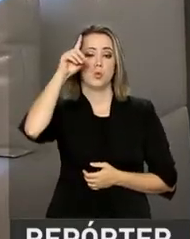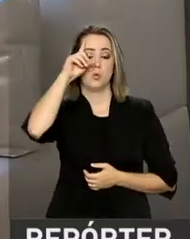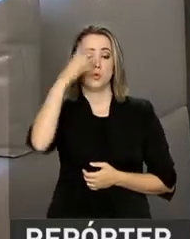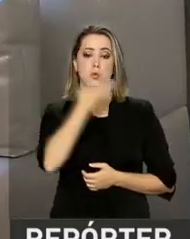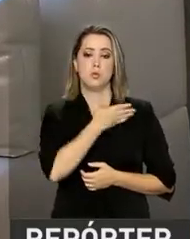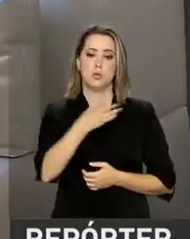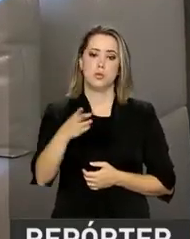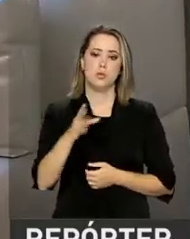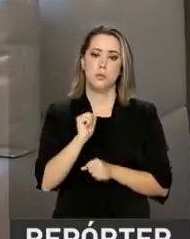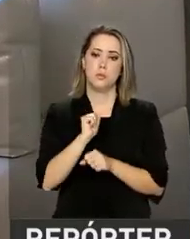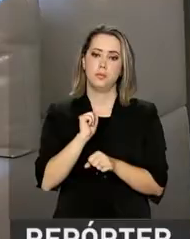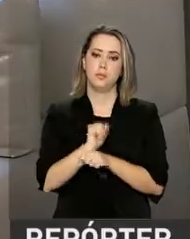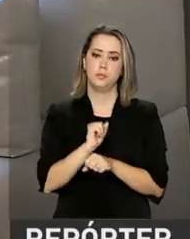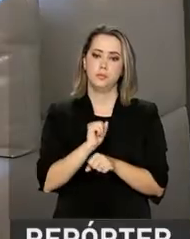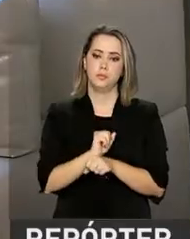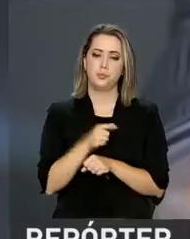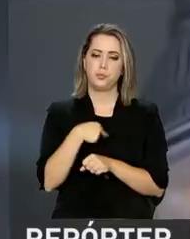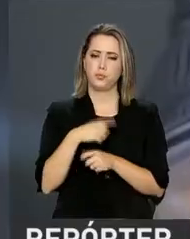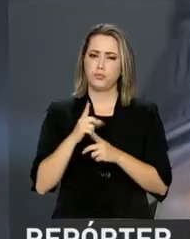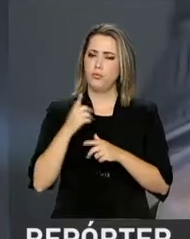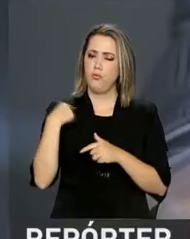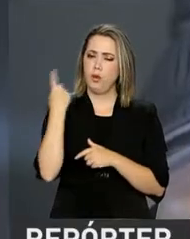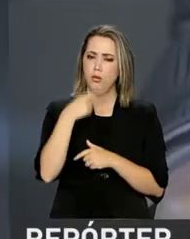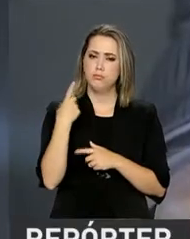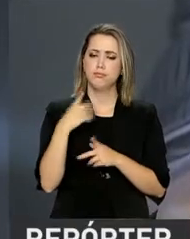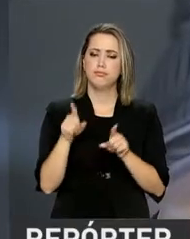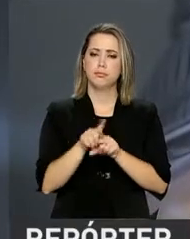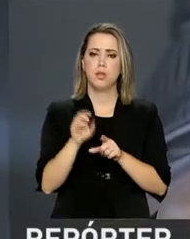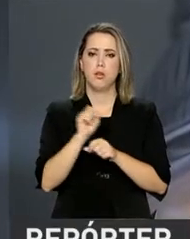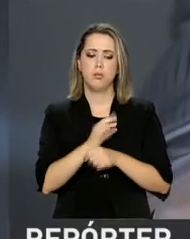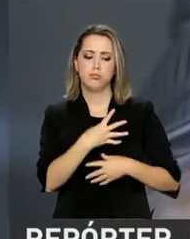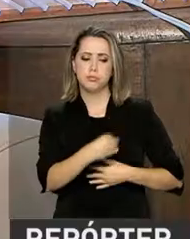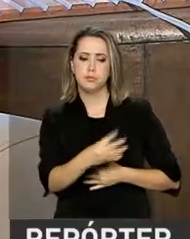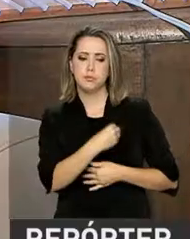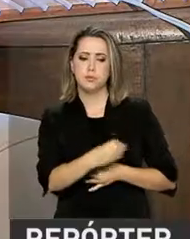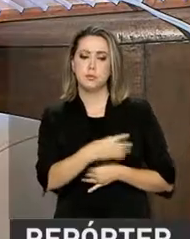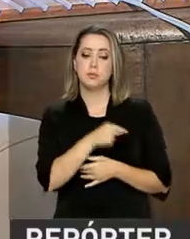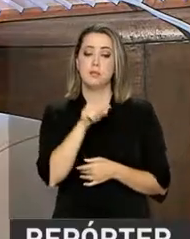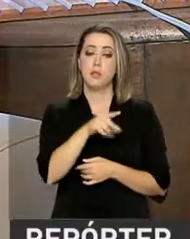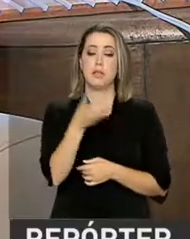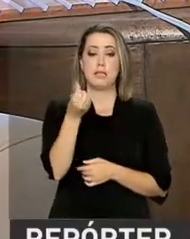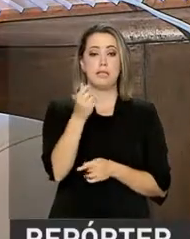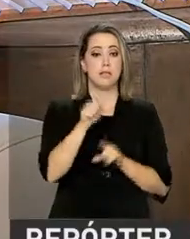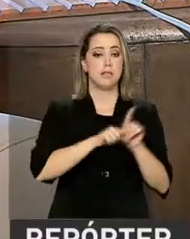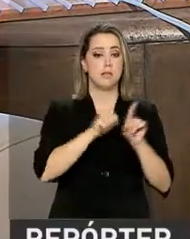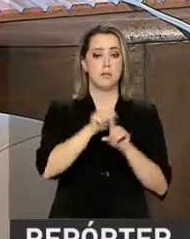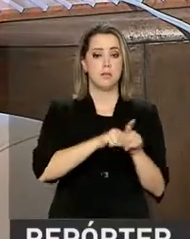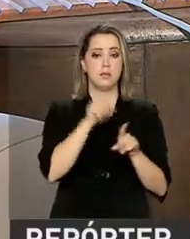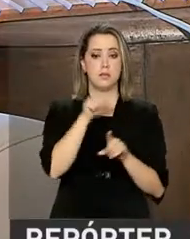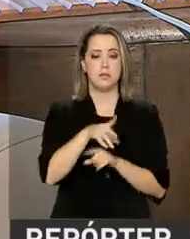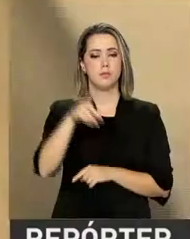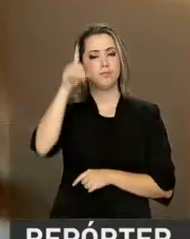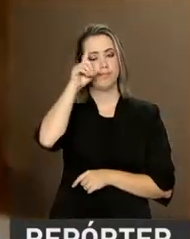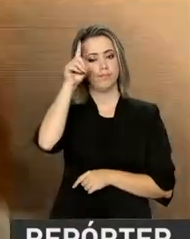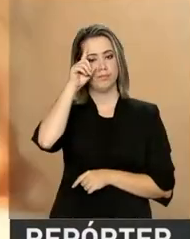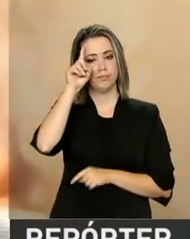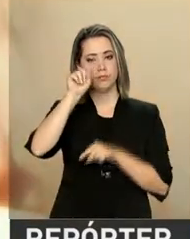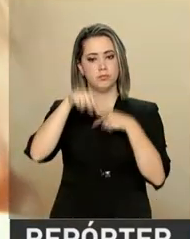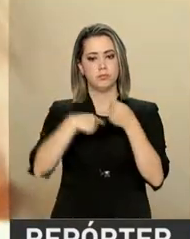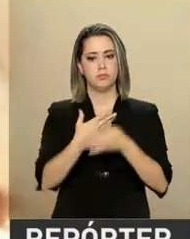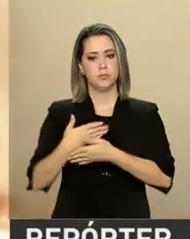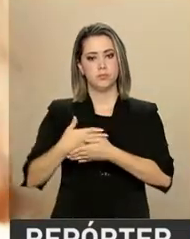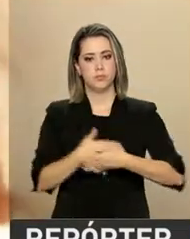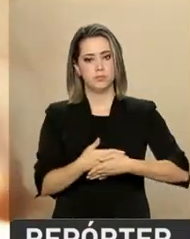juliana dá uma pausa nos afazeres para coletar o leite materno há seis meses essa é a rotina depois que